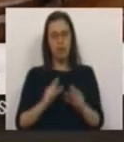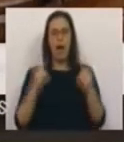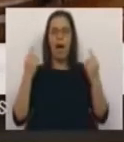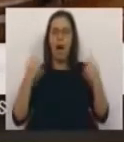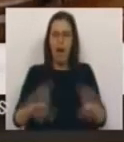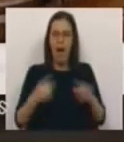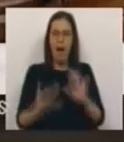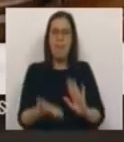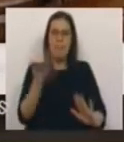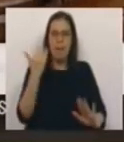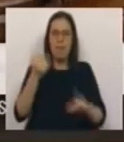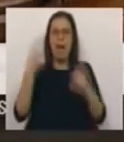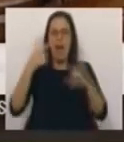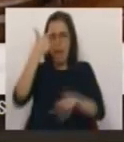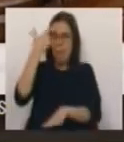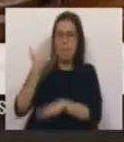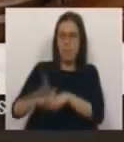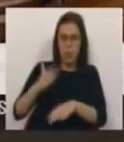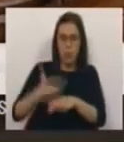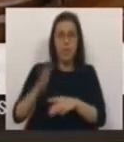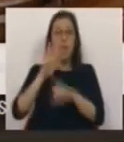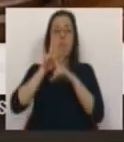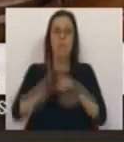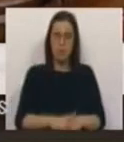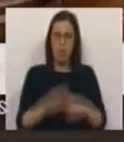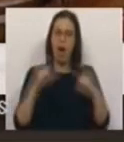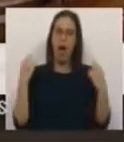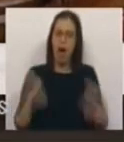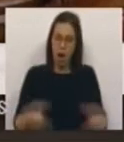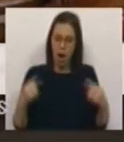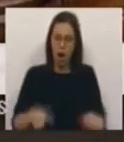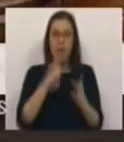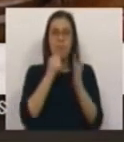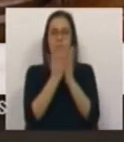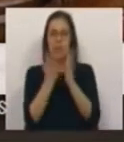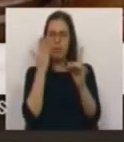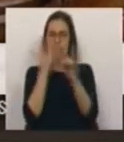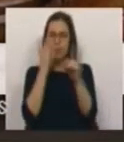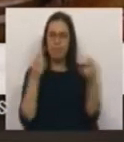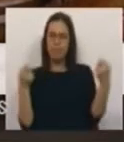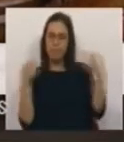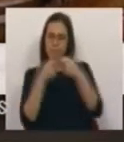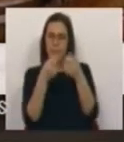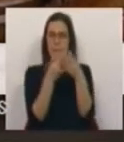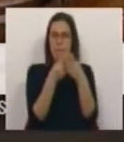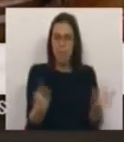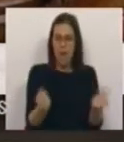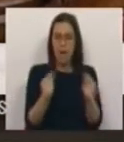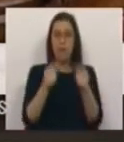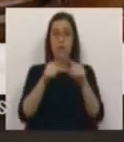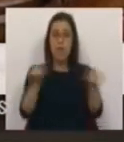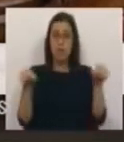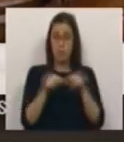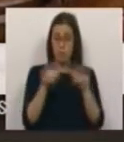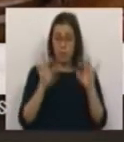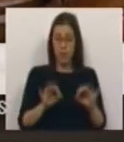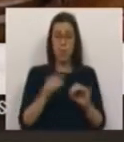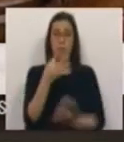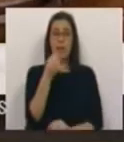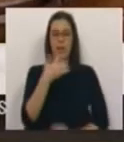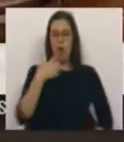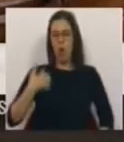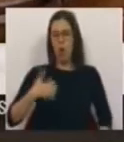existem ainda muitos preconceitos e discriminações a combater, bem como medidas concretas de adequação de meios e instalações. O